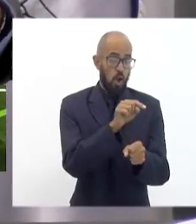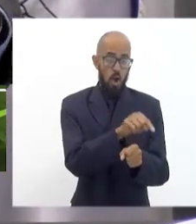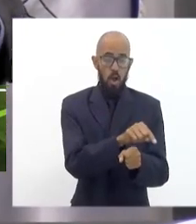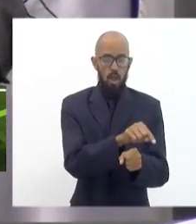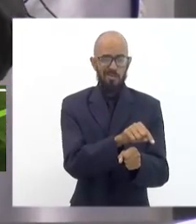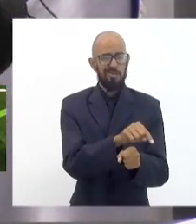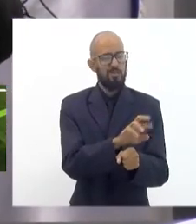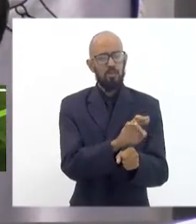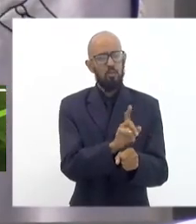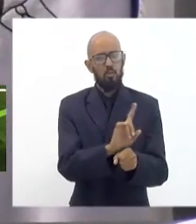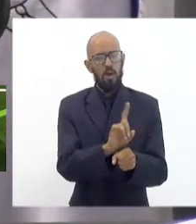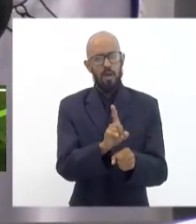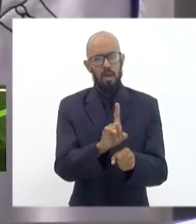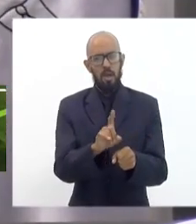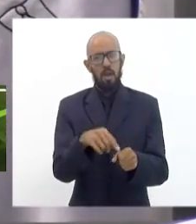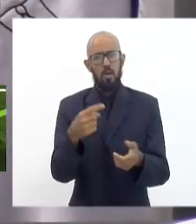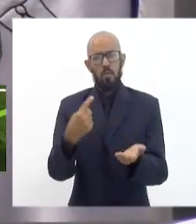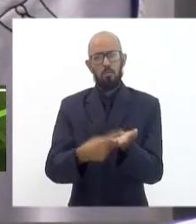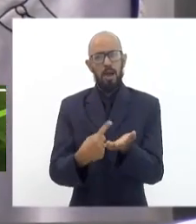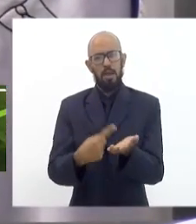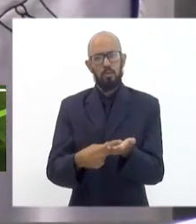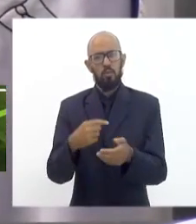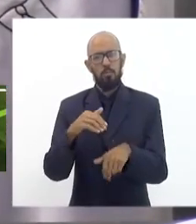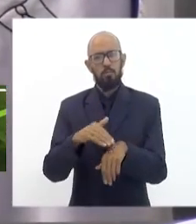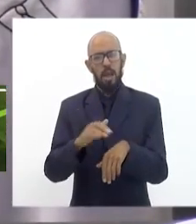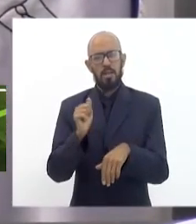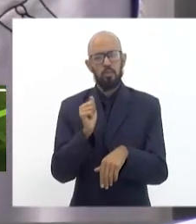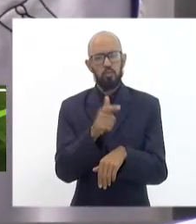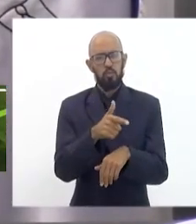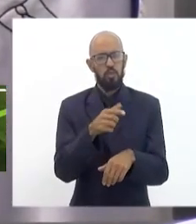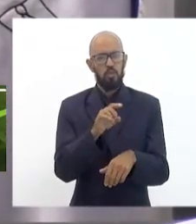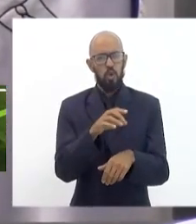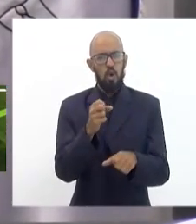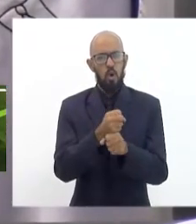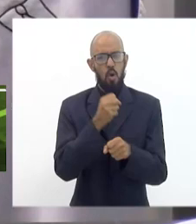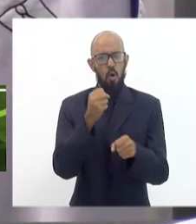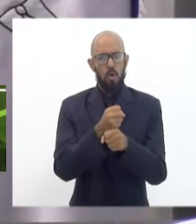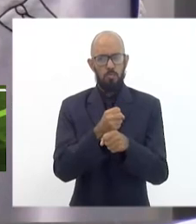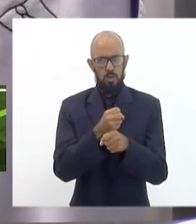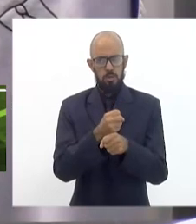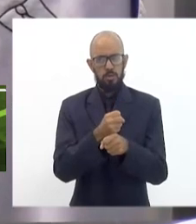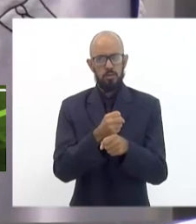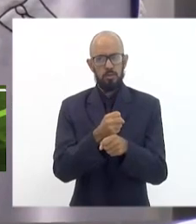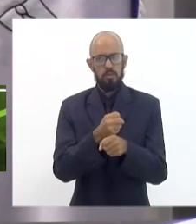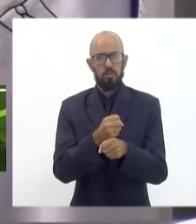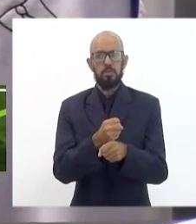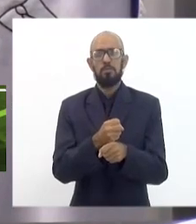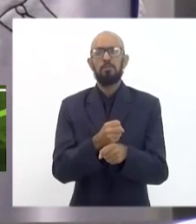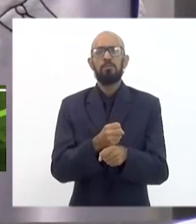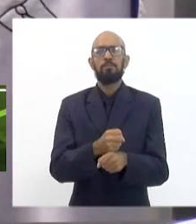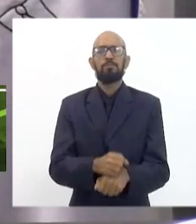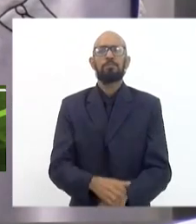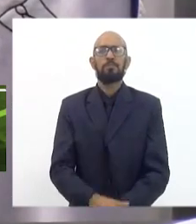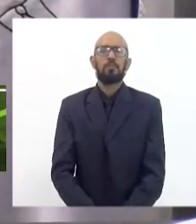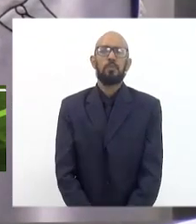pacto é mais amplo do que os investimentos em obras físicas